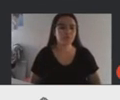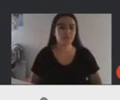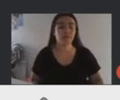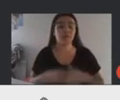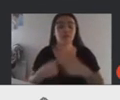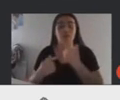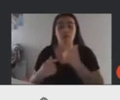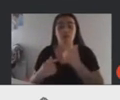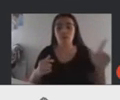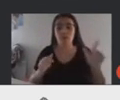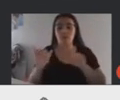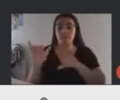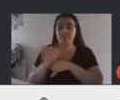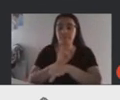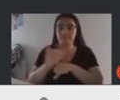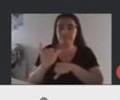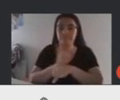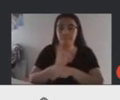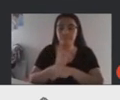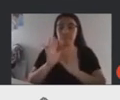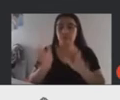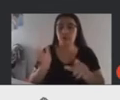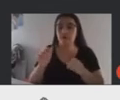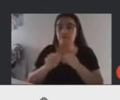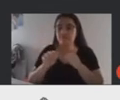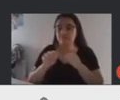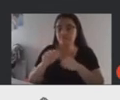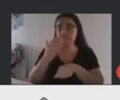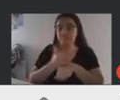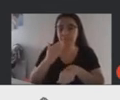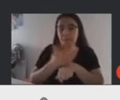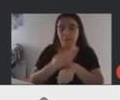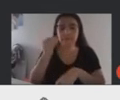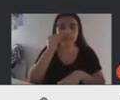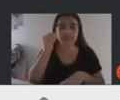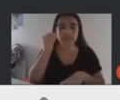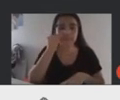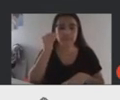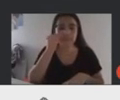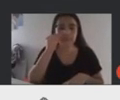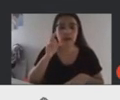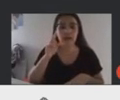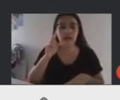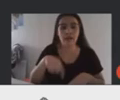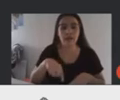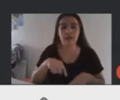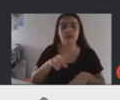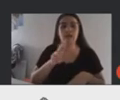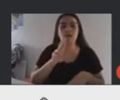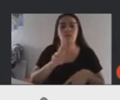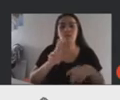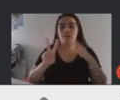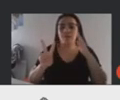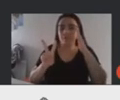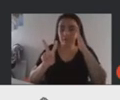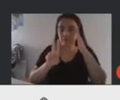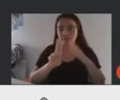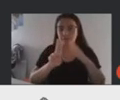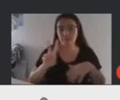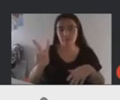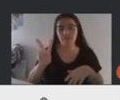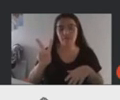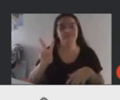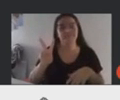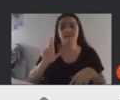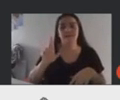Uma outra estratégia de preparo de amostras que nós estamos trabalhando é com a radiação ultravioleta, tá? No caso da radiação